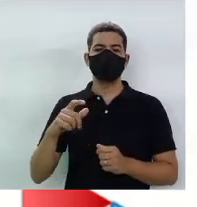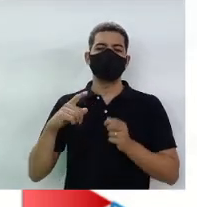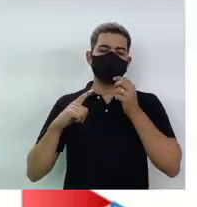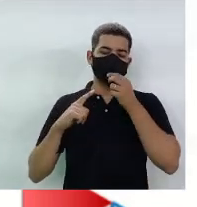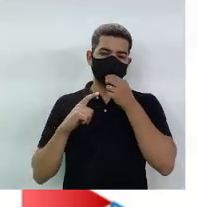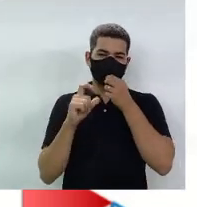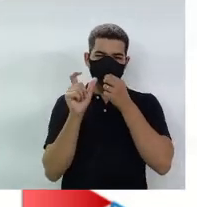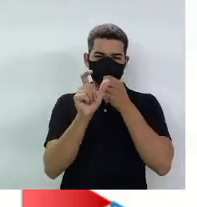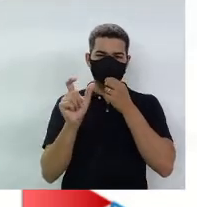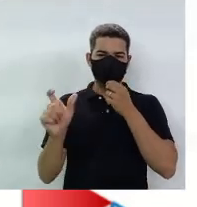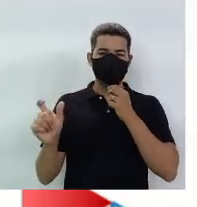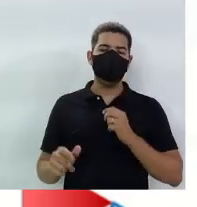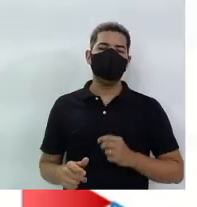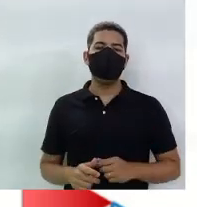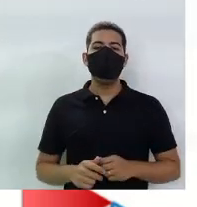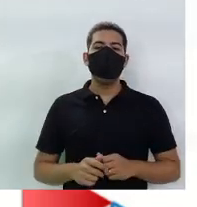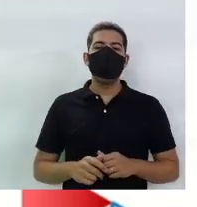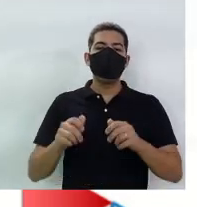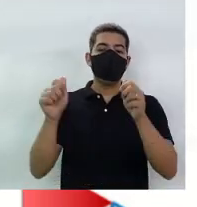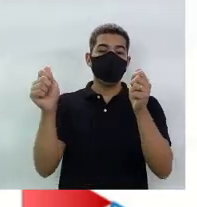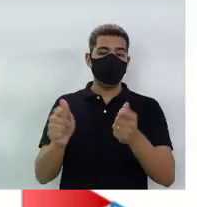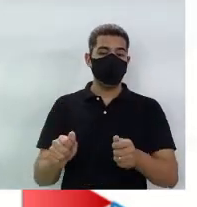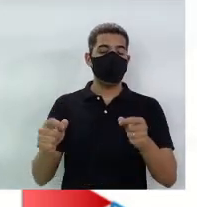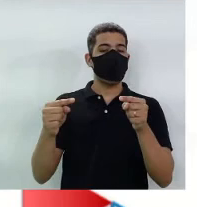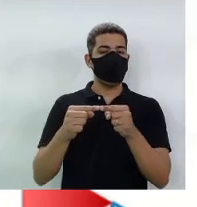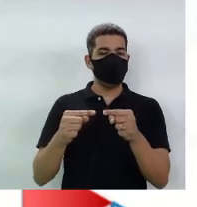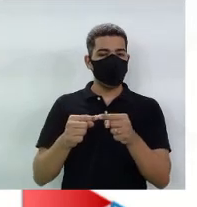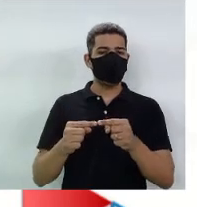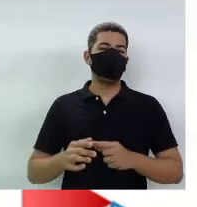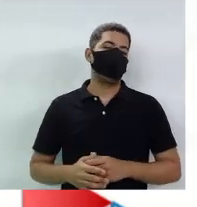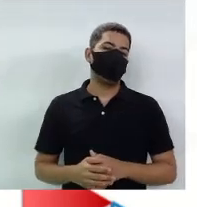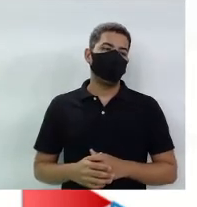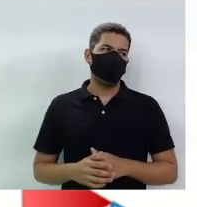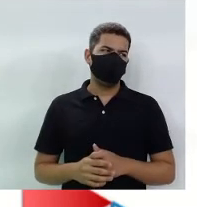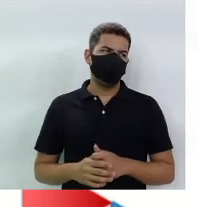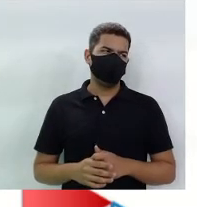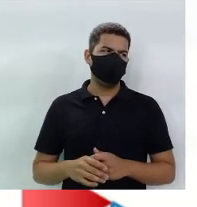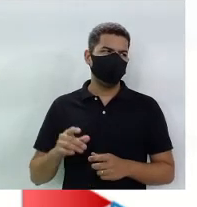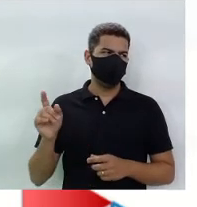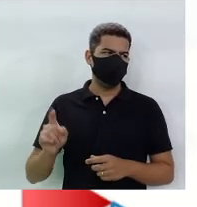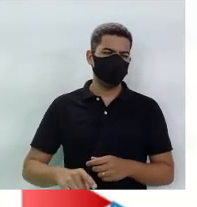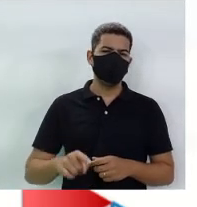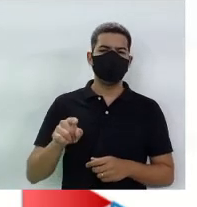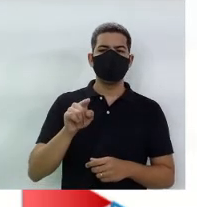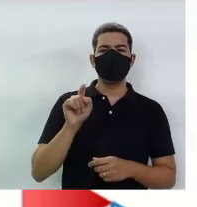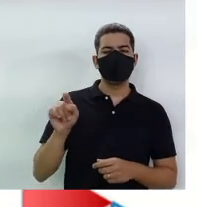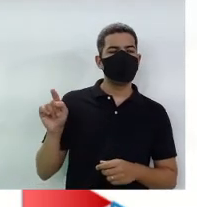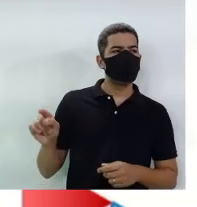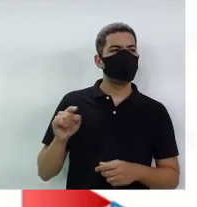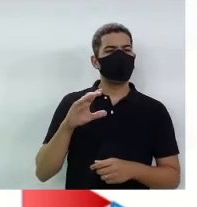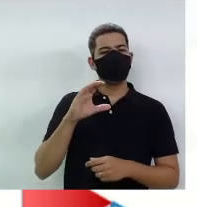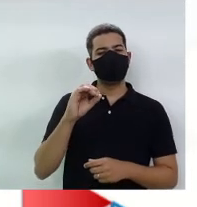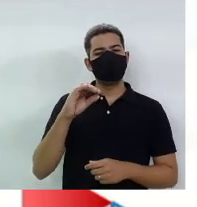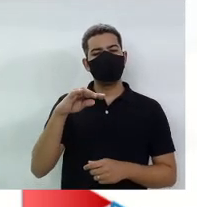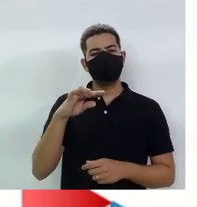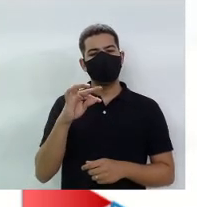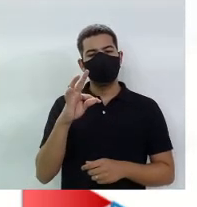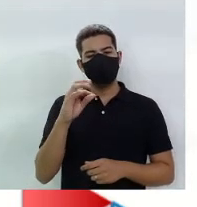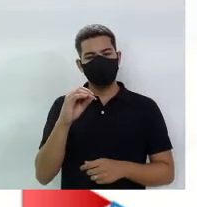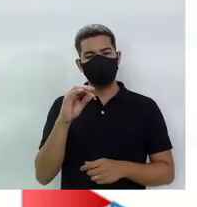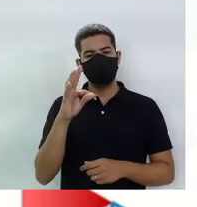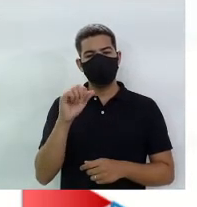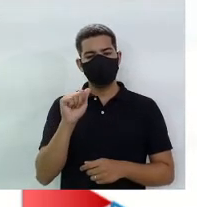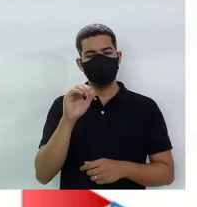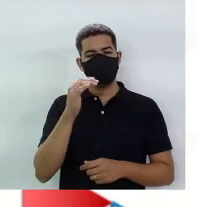A arte verbal. Se é arte verbal, vocês vão usar o que? A conotação. Então vejam só aqui, a literatura é